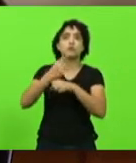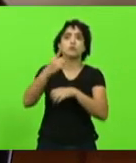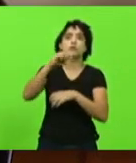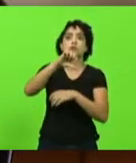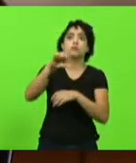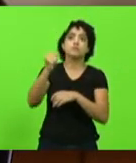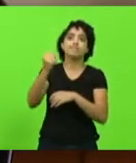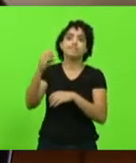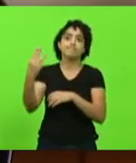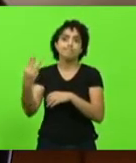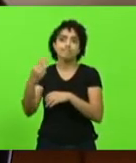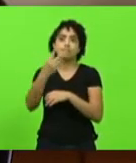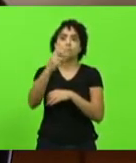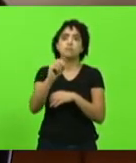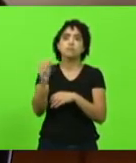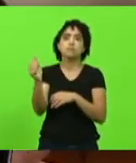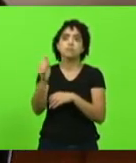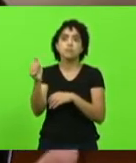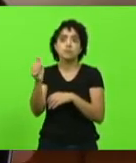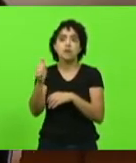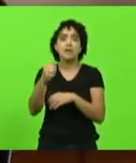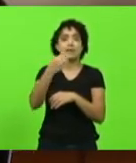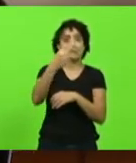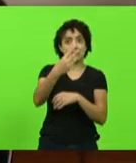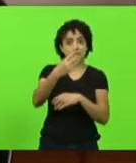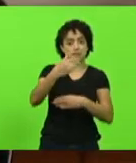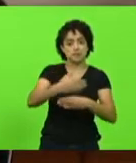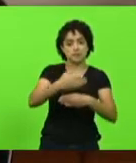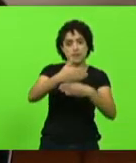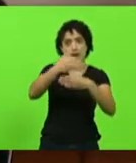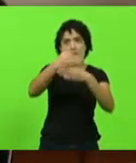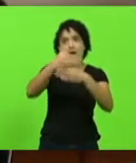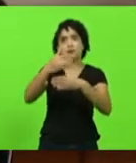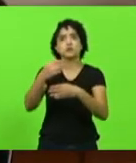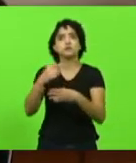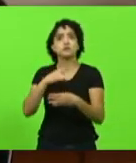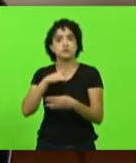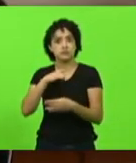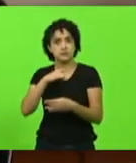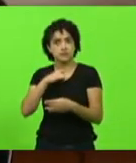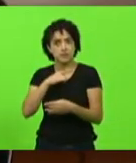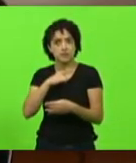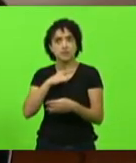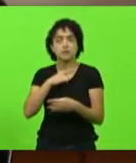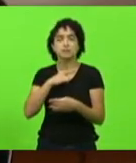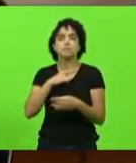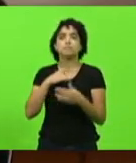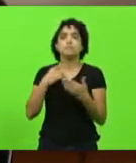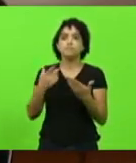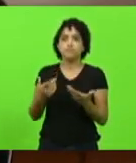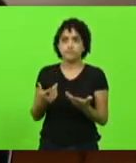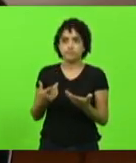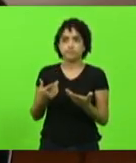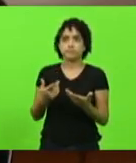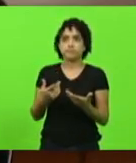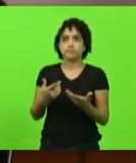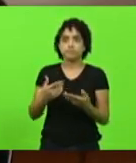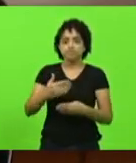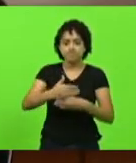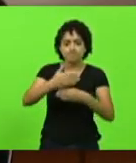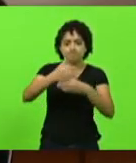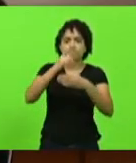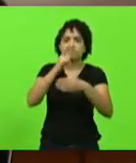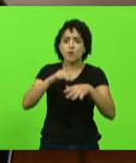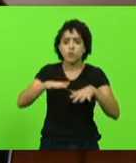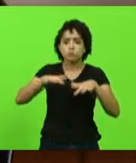2011? E nós temos 3 barragens, que é Ituporanga, Taió e José Boté. José Boté, que é a maior do Brasil de contenção de cheias. Então,